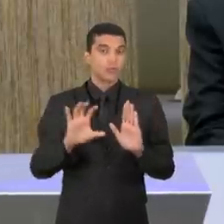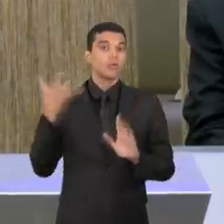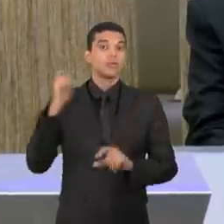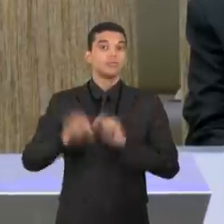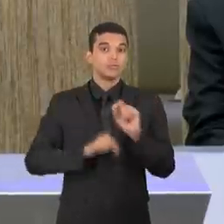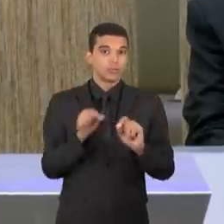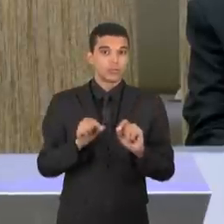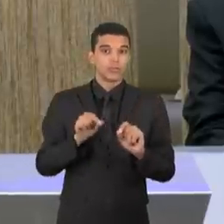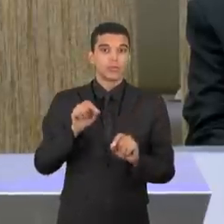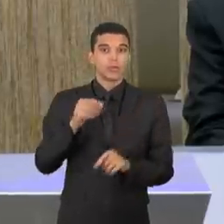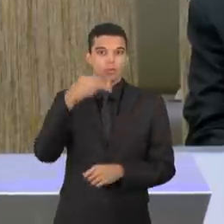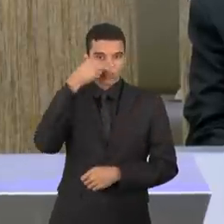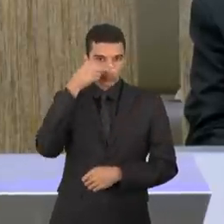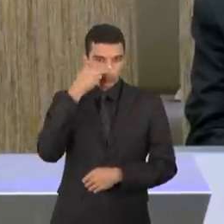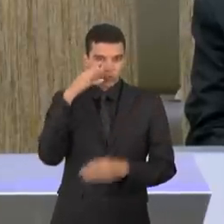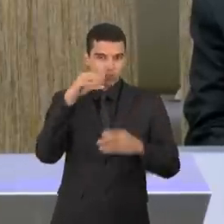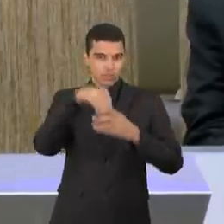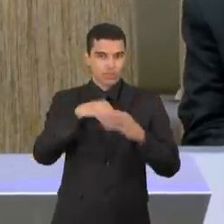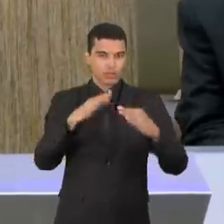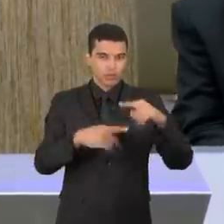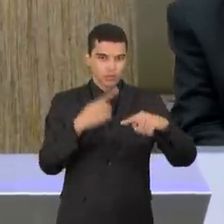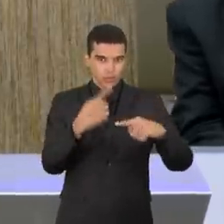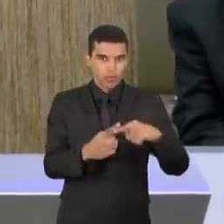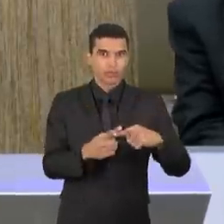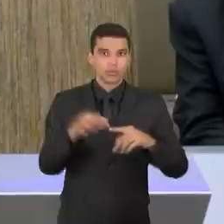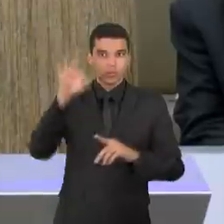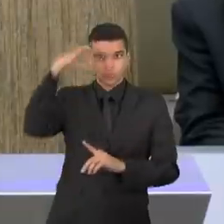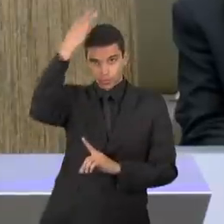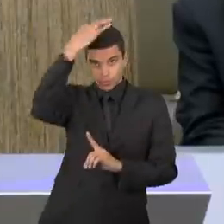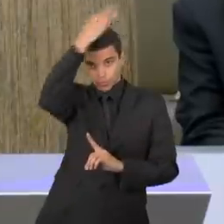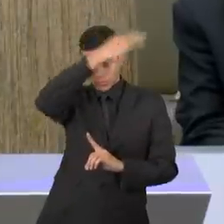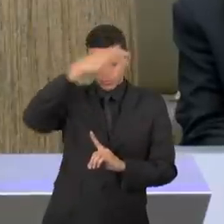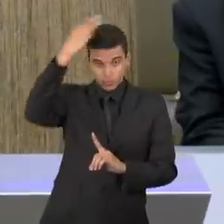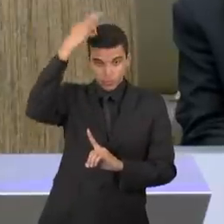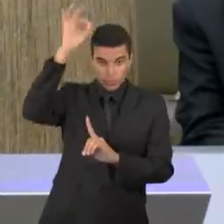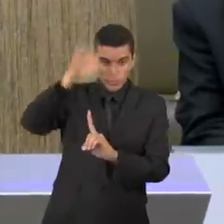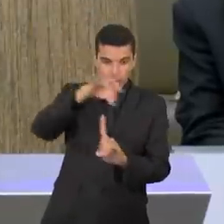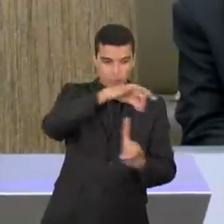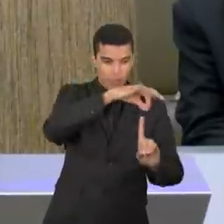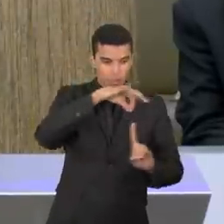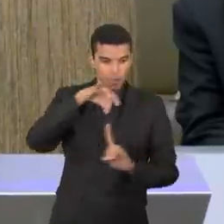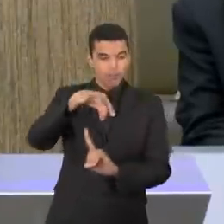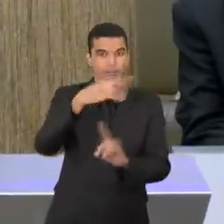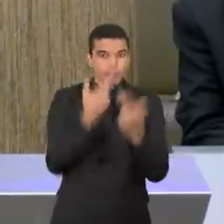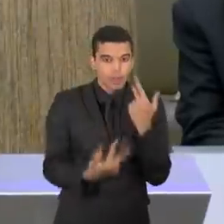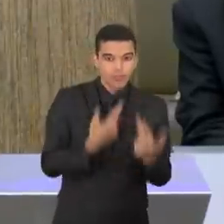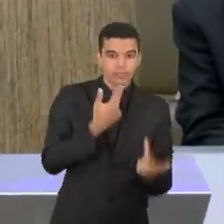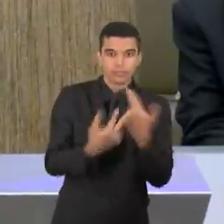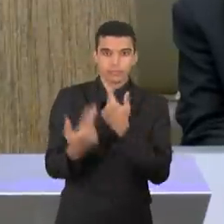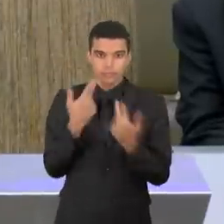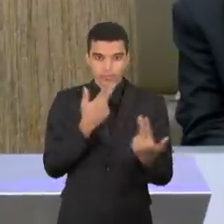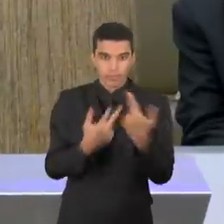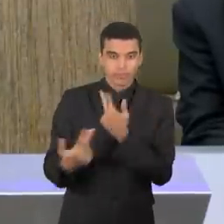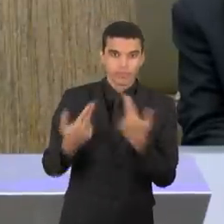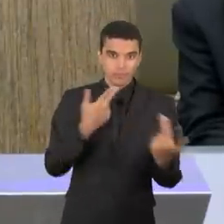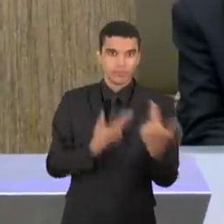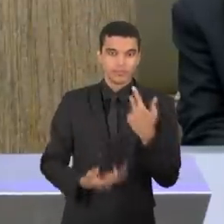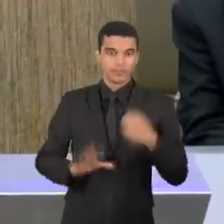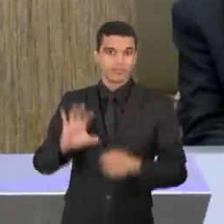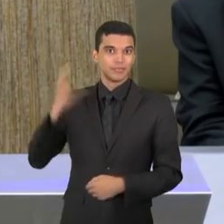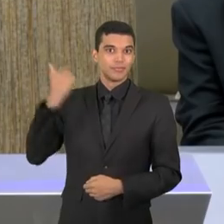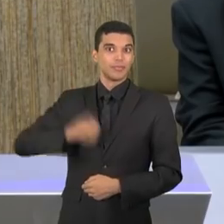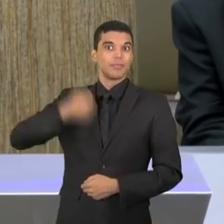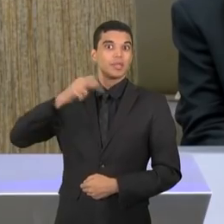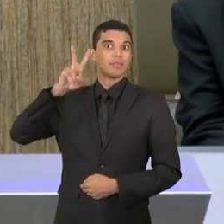começou a pregar, que eles estavam dizendo: estão embriagados. Aí foi quando Pedro disse: varões, estes homens não estão